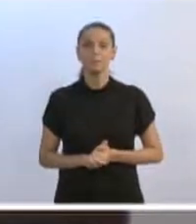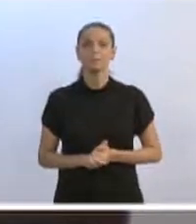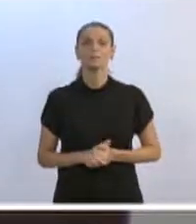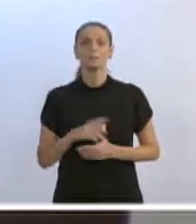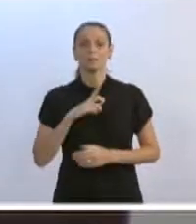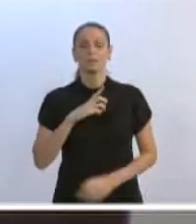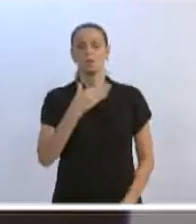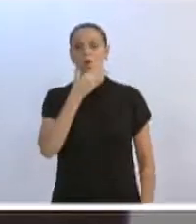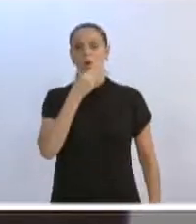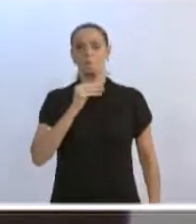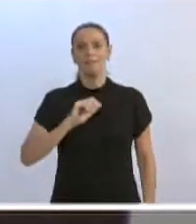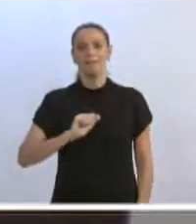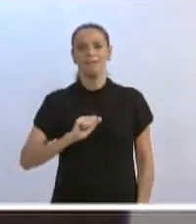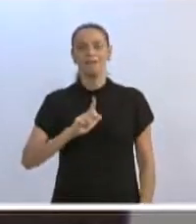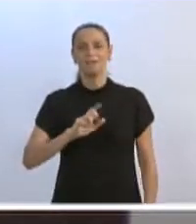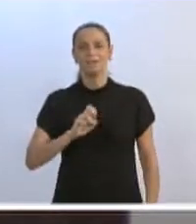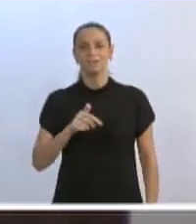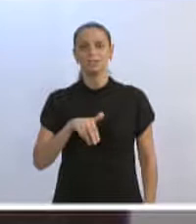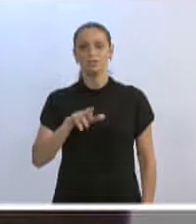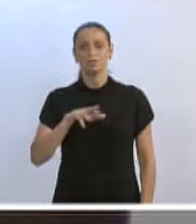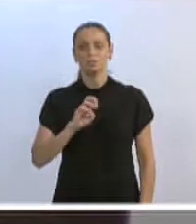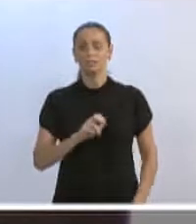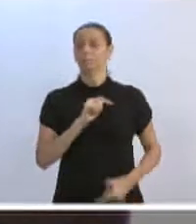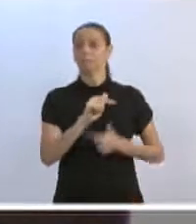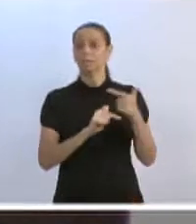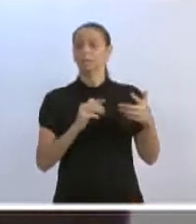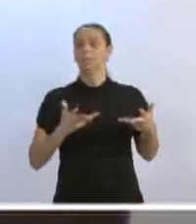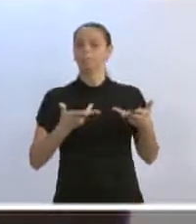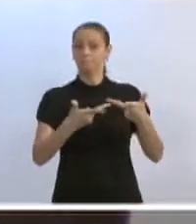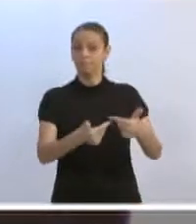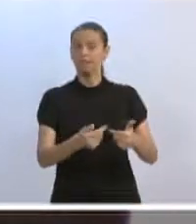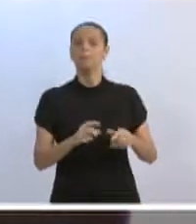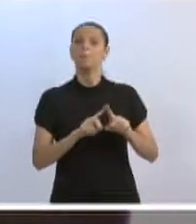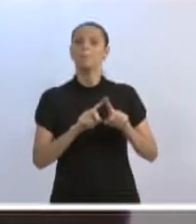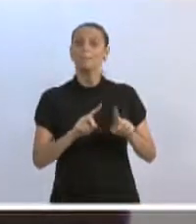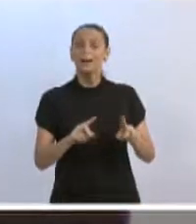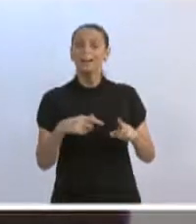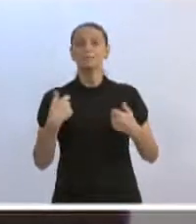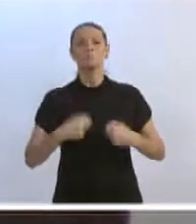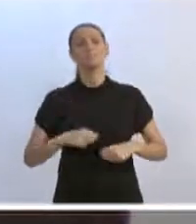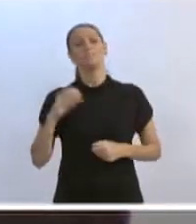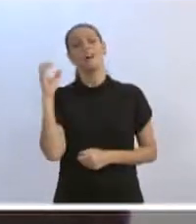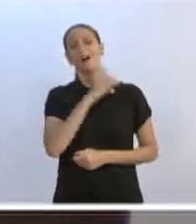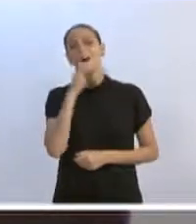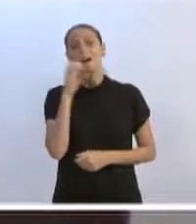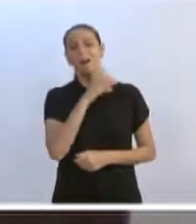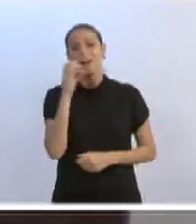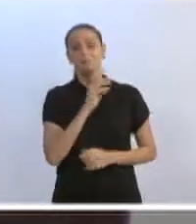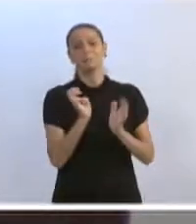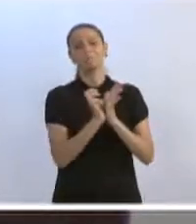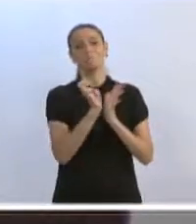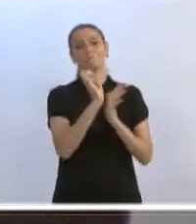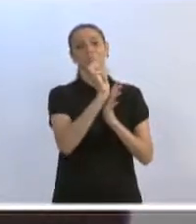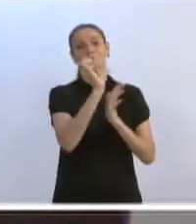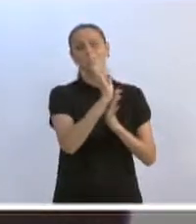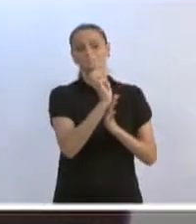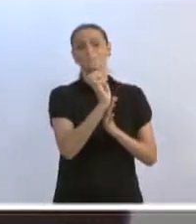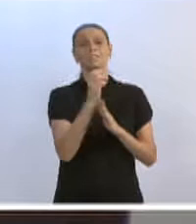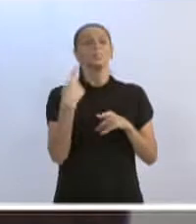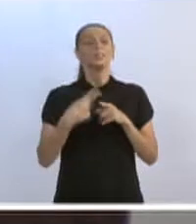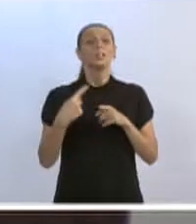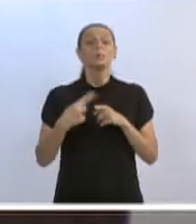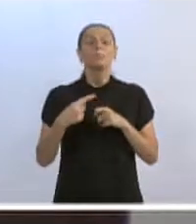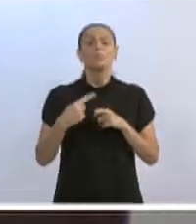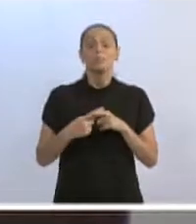baumgarten que realmente nós precisamos agilizar ou seja não dá pra um cidadão que vai fazer um investimento na nossa cidade de